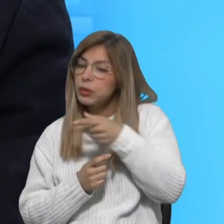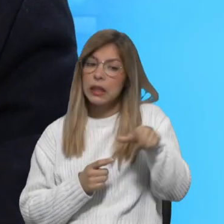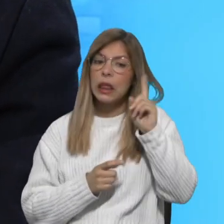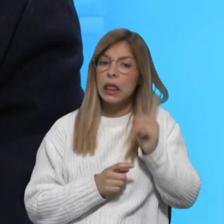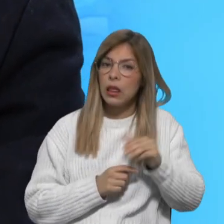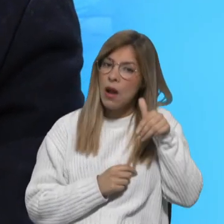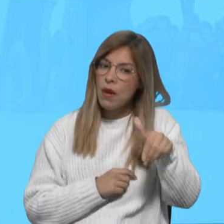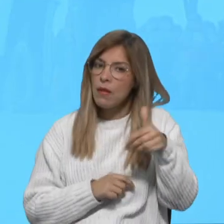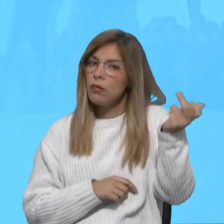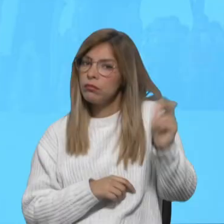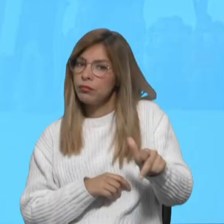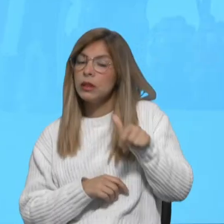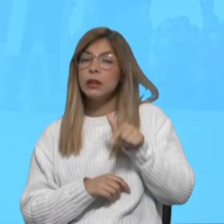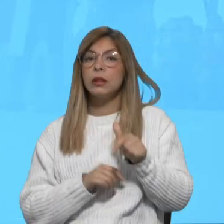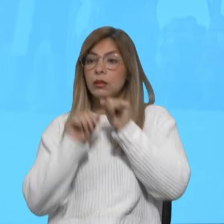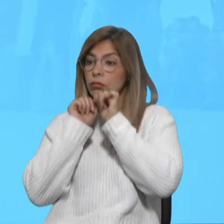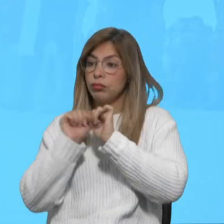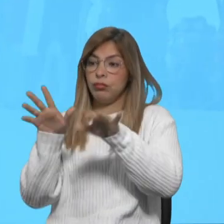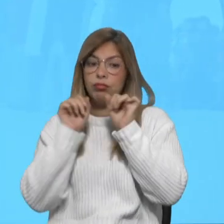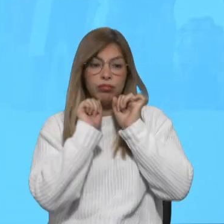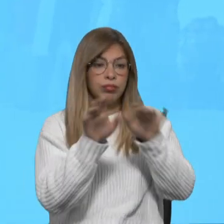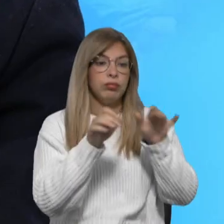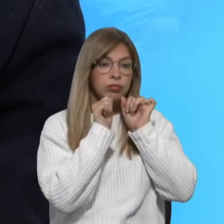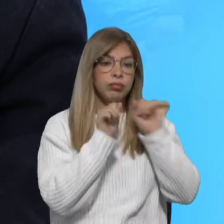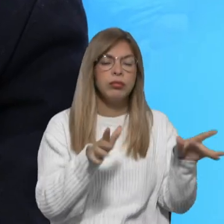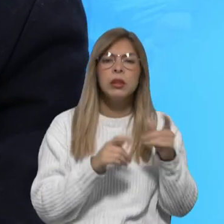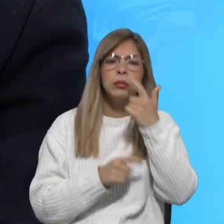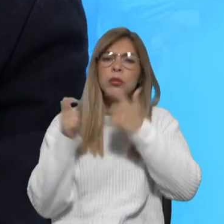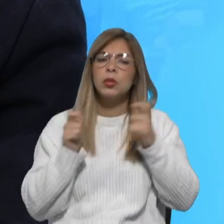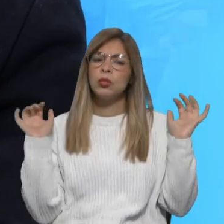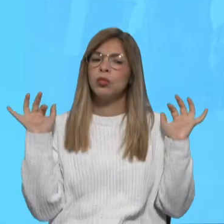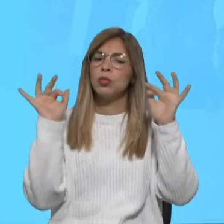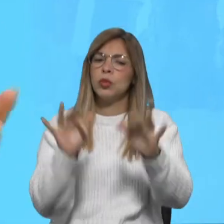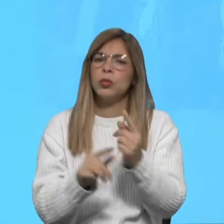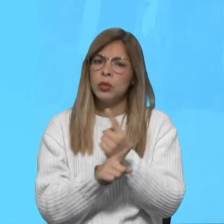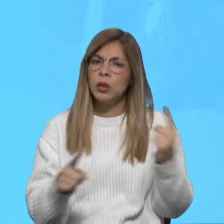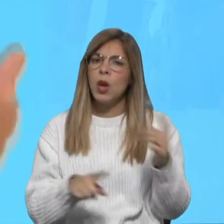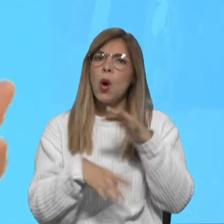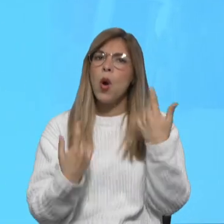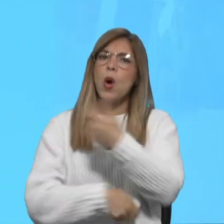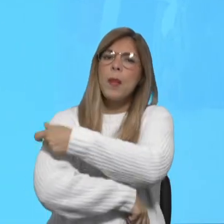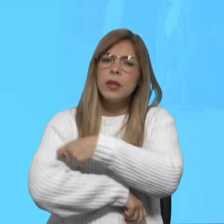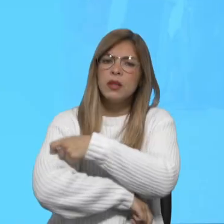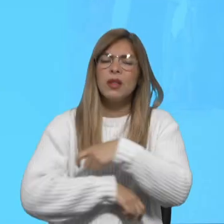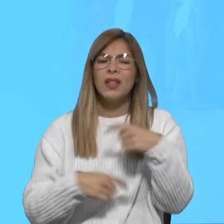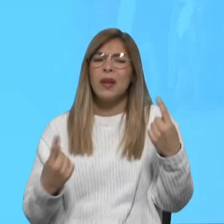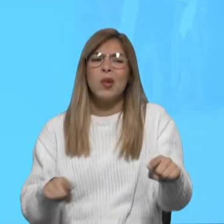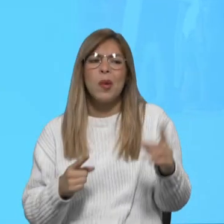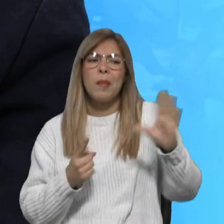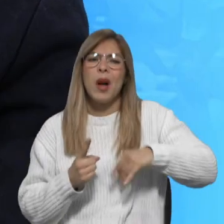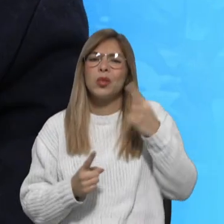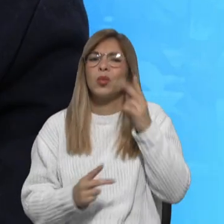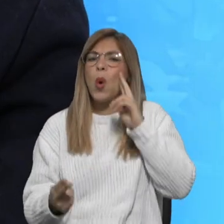importância tem, João, que de facto esses movimentos estejam presentes? Enviem representantes, não façam deste encontro mais um entre tantos que acontecem em